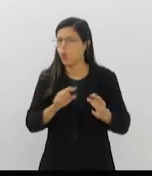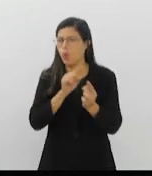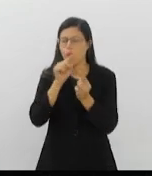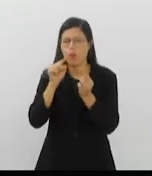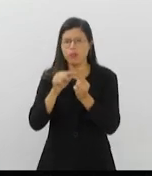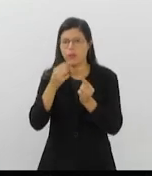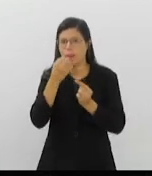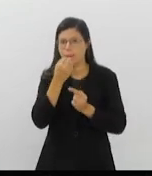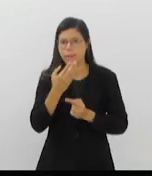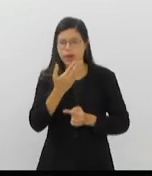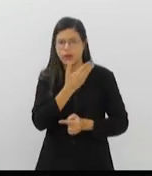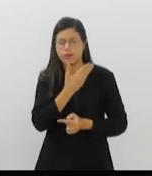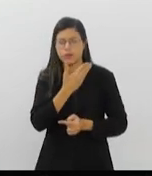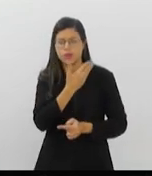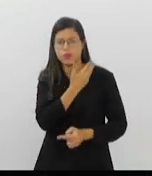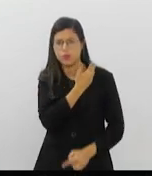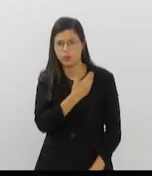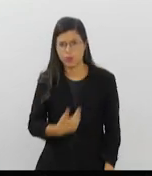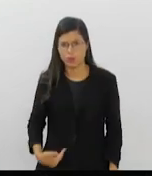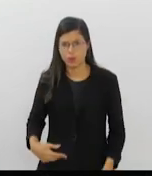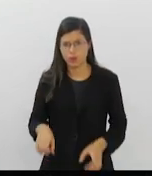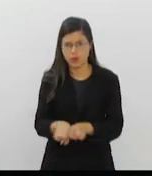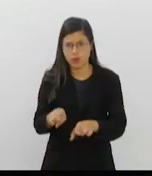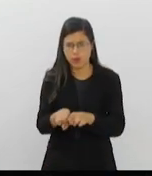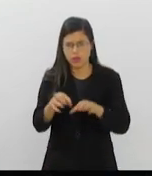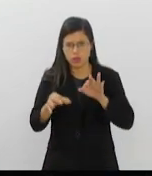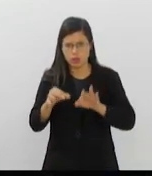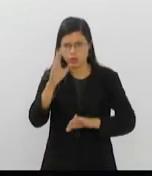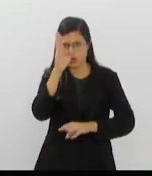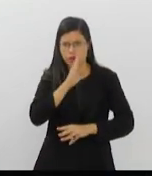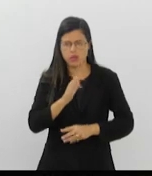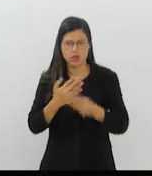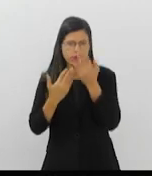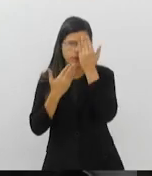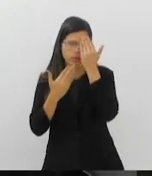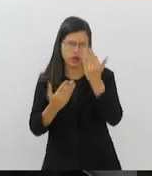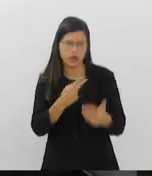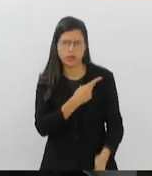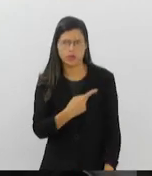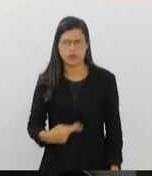público e a bem da justiça brasileira muito obrigado senhor